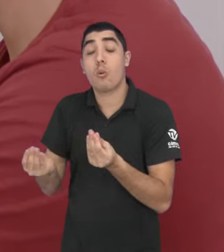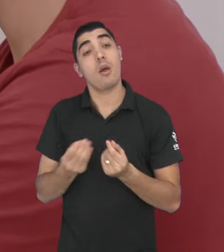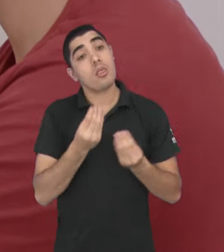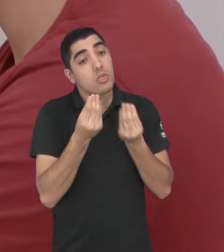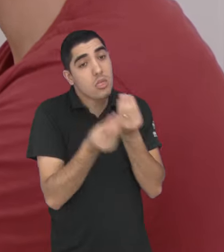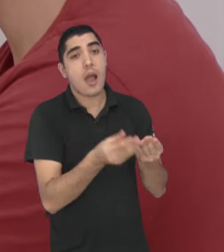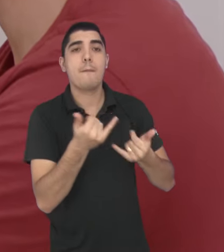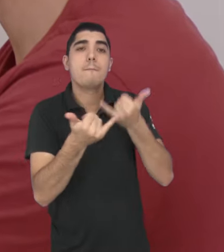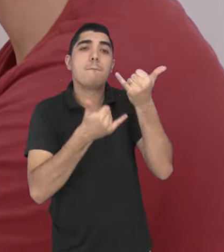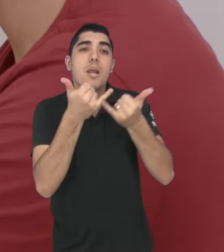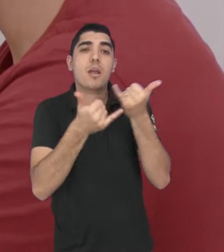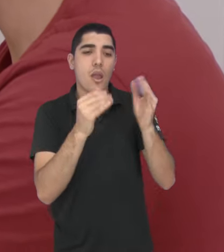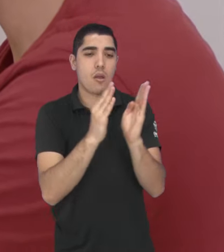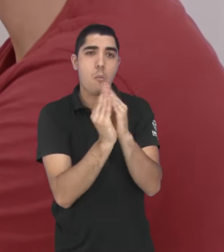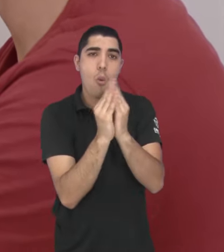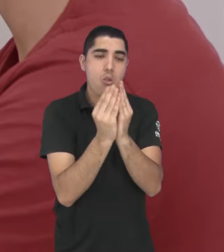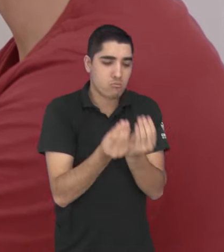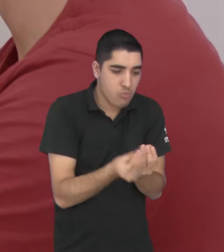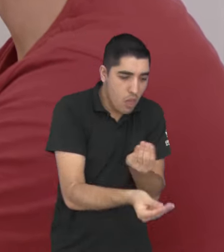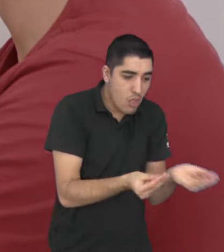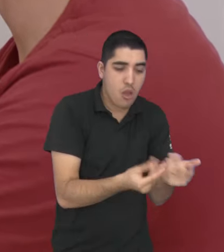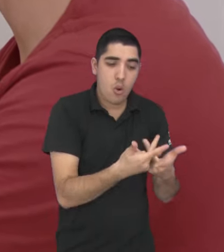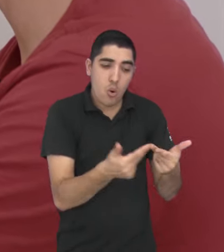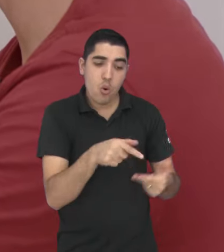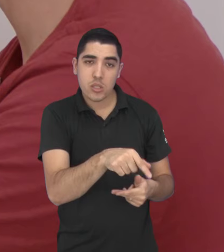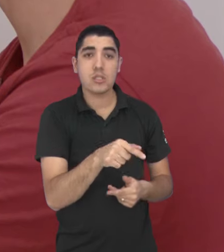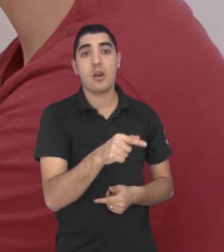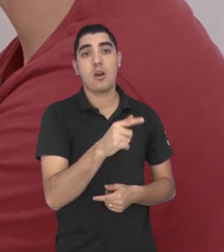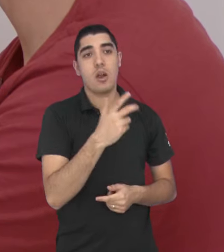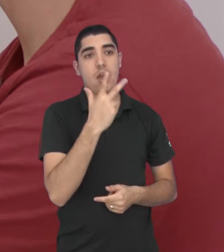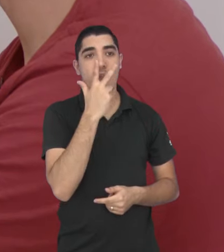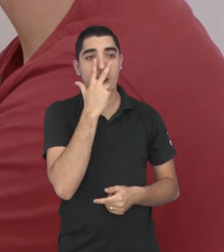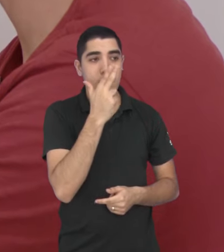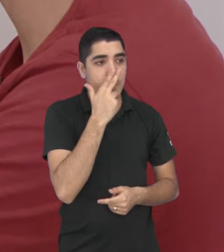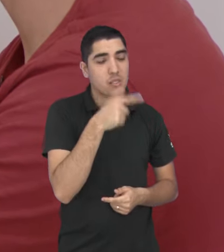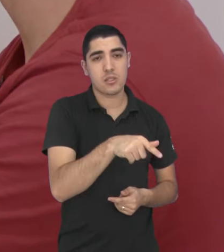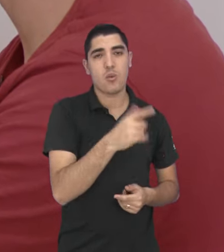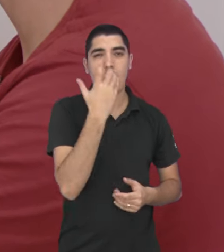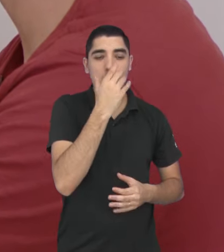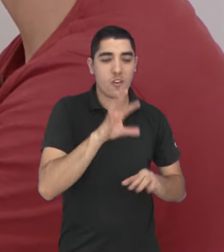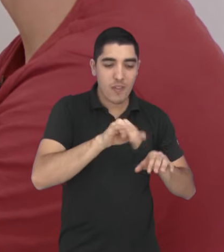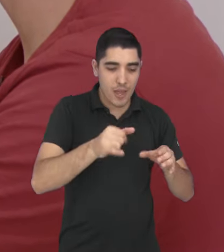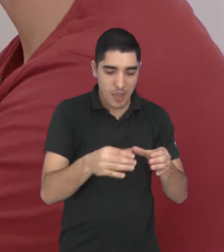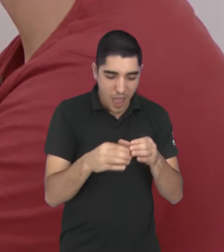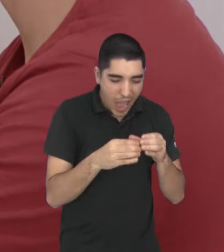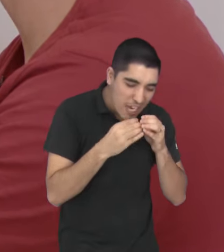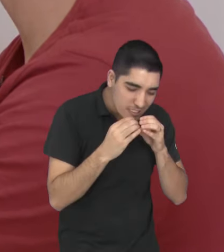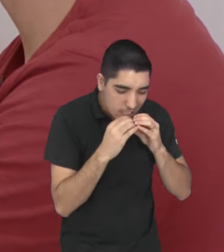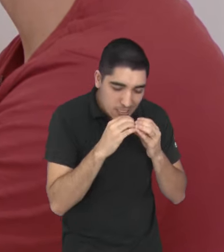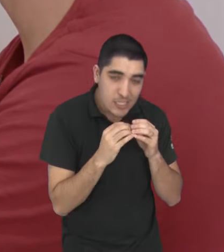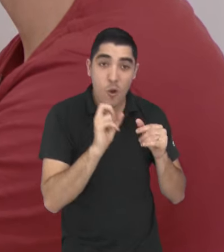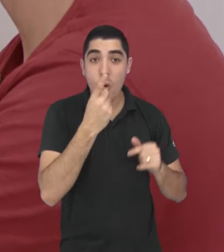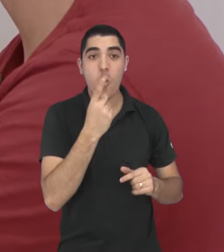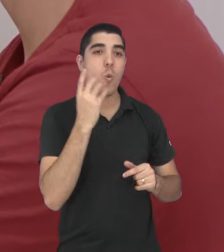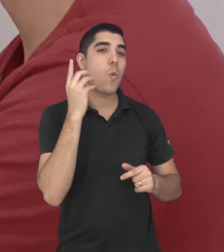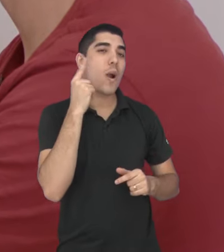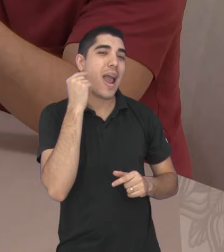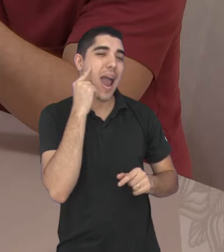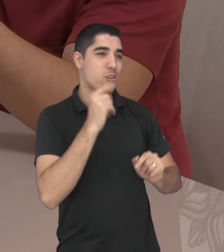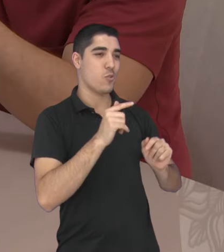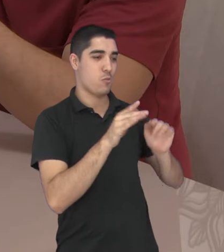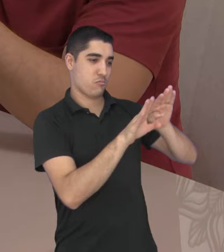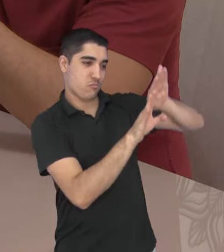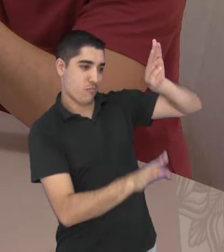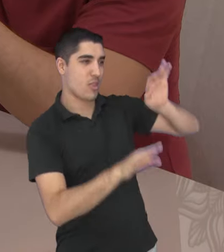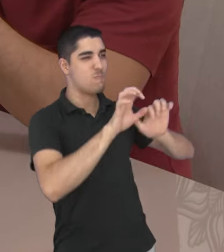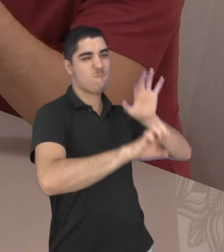a atenção para aquilo que você quer, que ele, que o cachorro vá roer ou que o gato vá arranhar, né? A gente precisa só redirecionar isso, reorganizar